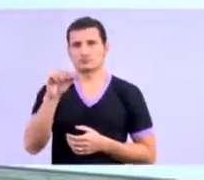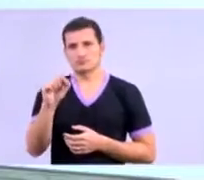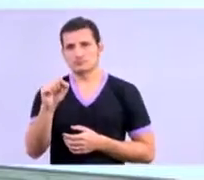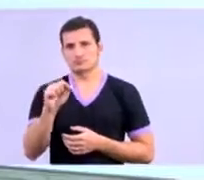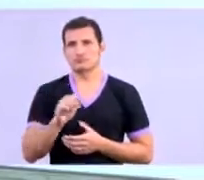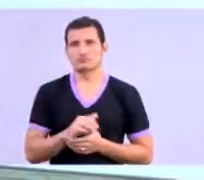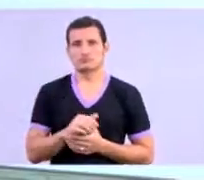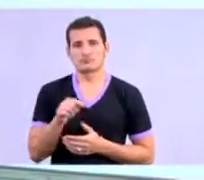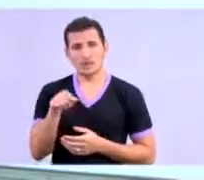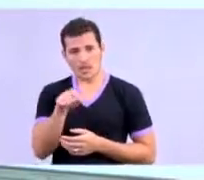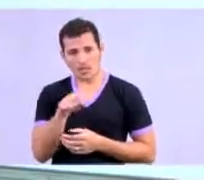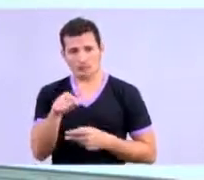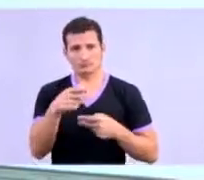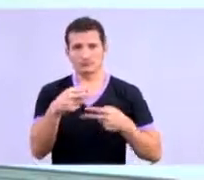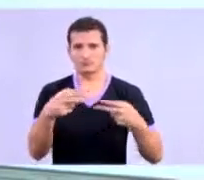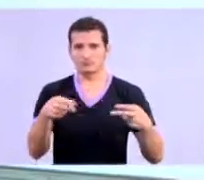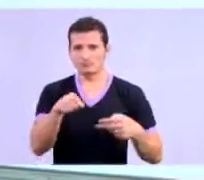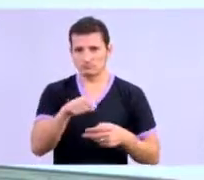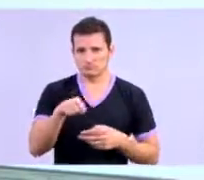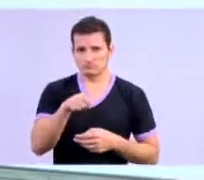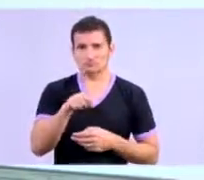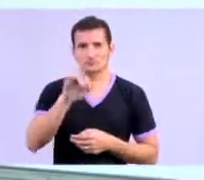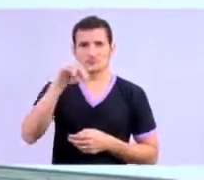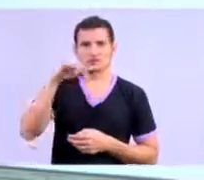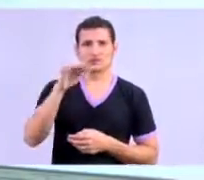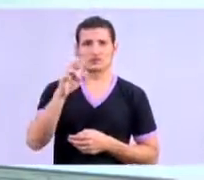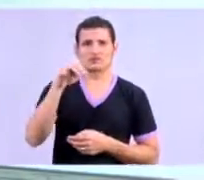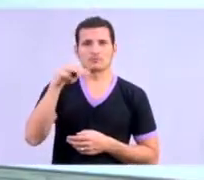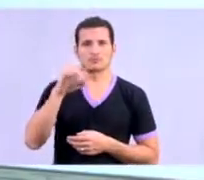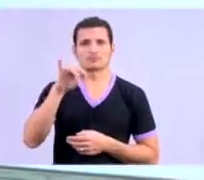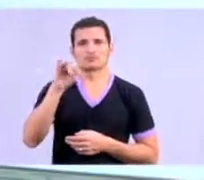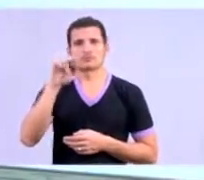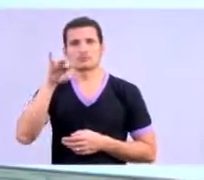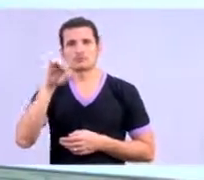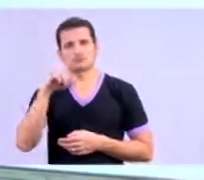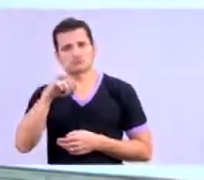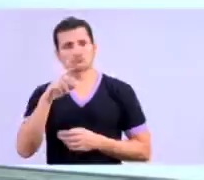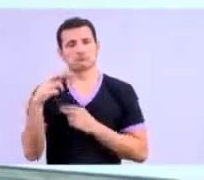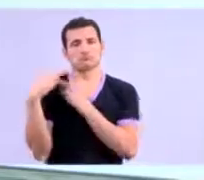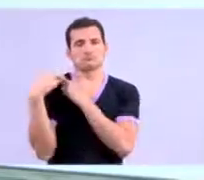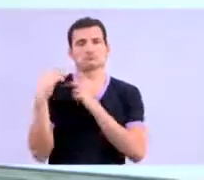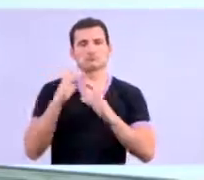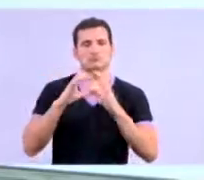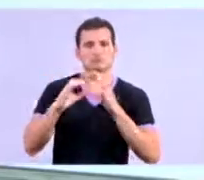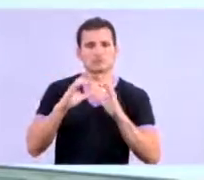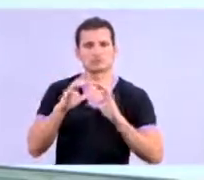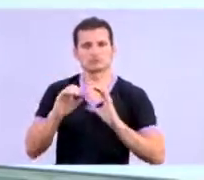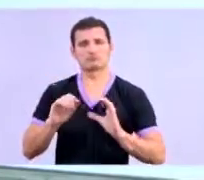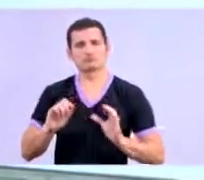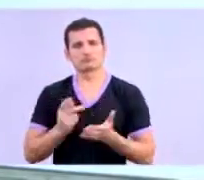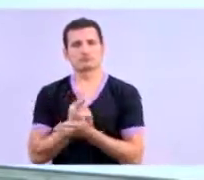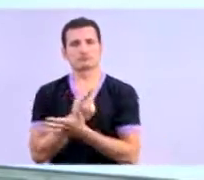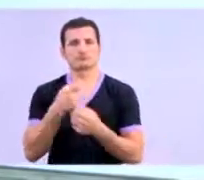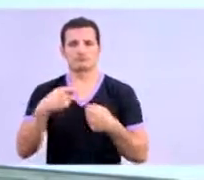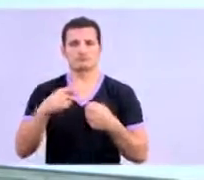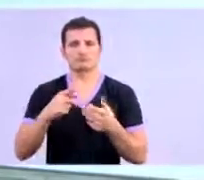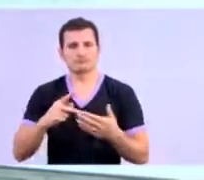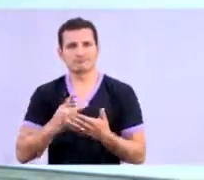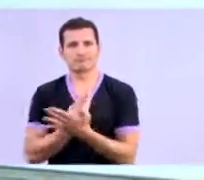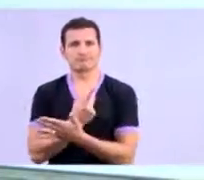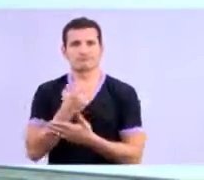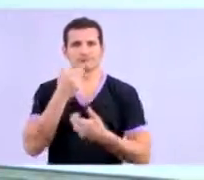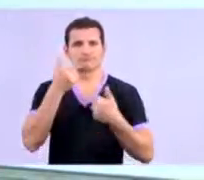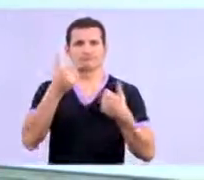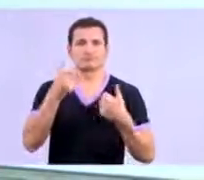esses dispositivos intermediários, eles estão aí para fazer essa função de a comunicação acontecer. Ela tem que acontecer